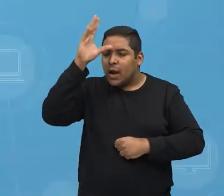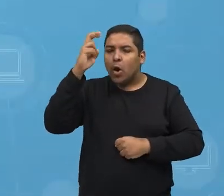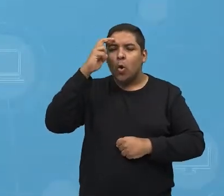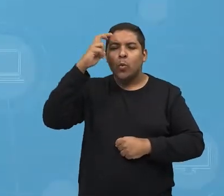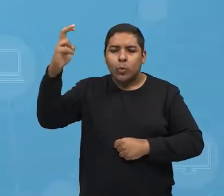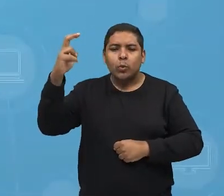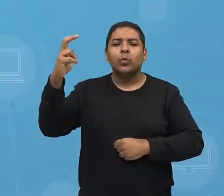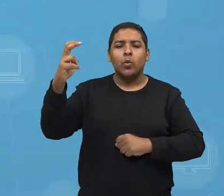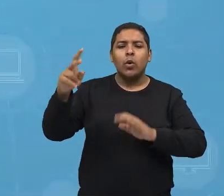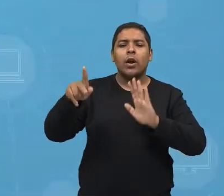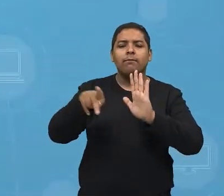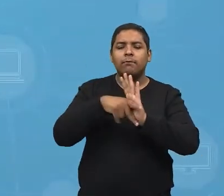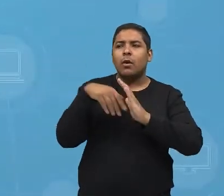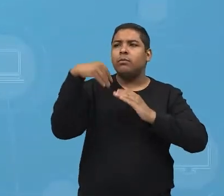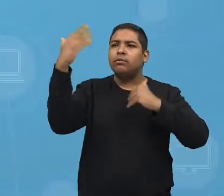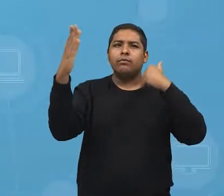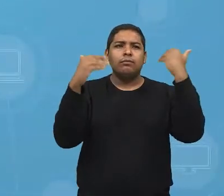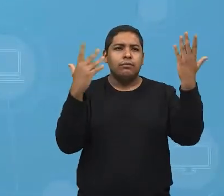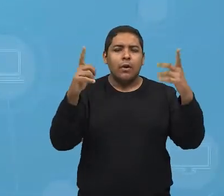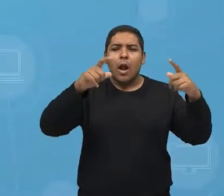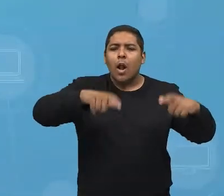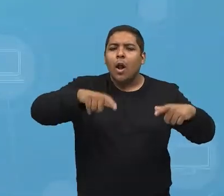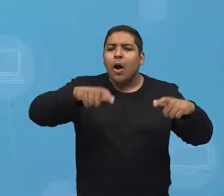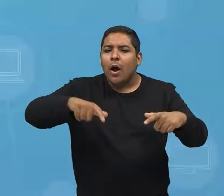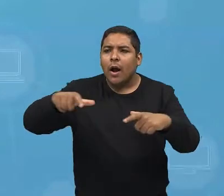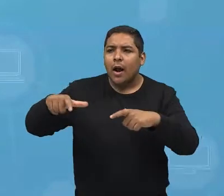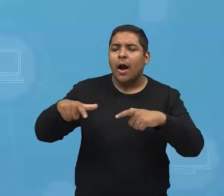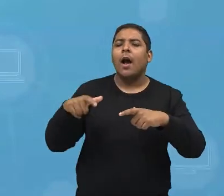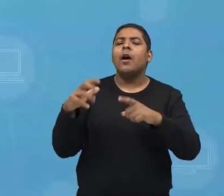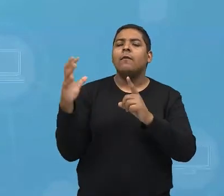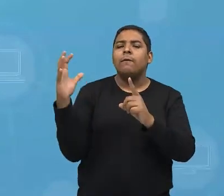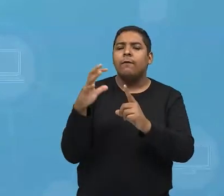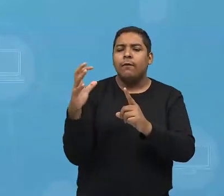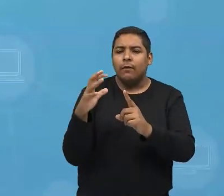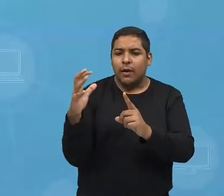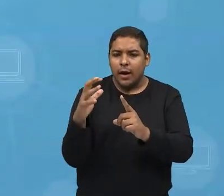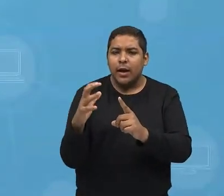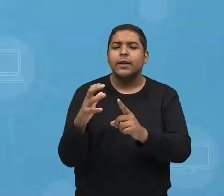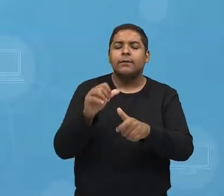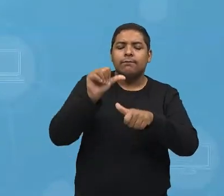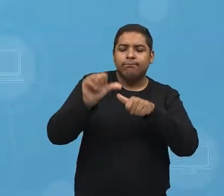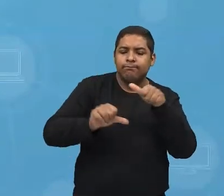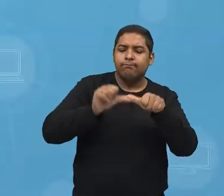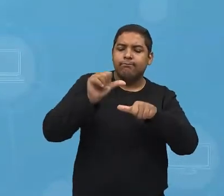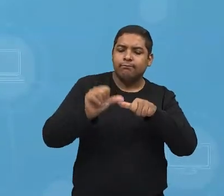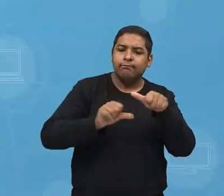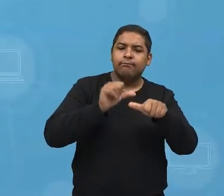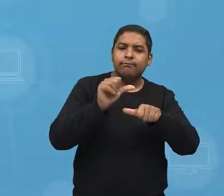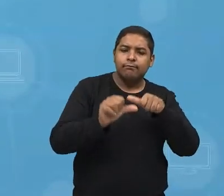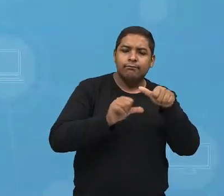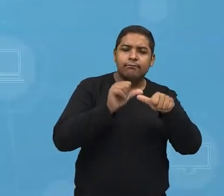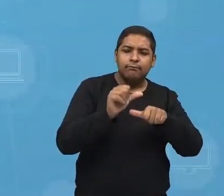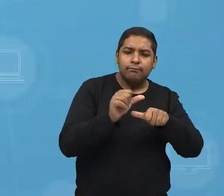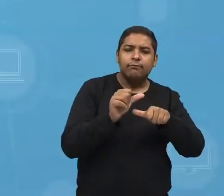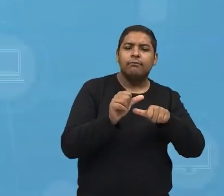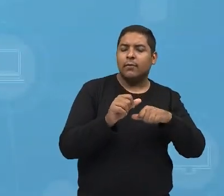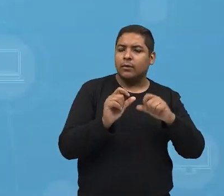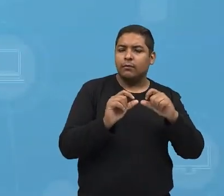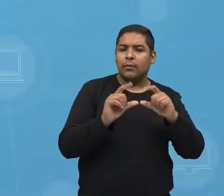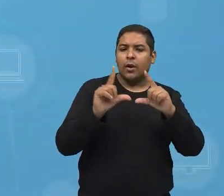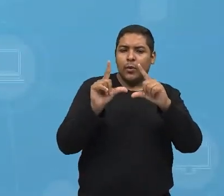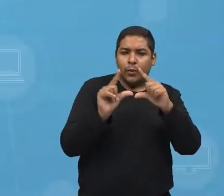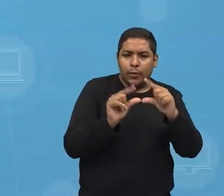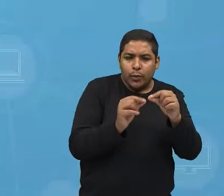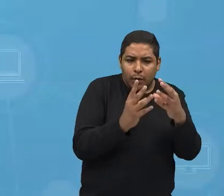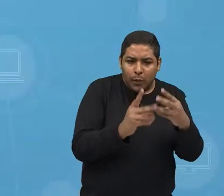cultura, o estilo de cada localidade. E aí foram o quê? Foram diminuindo, foram sumindo? Não.